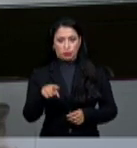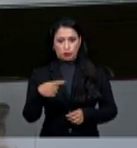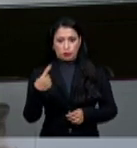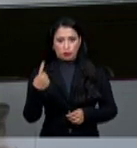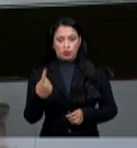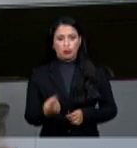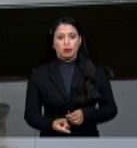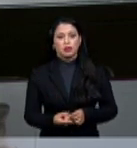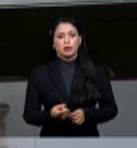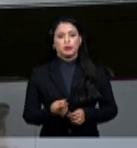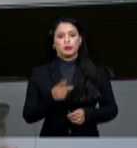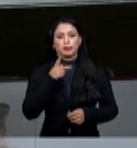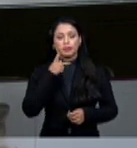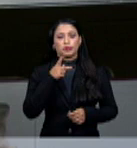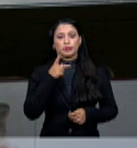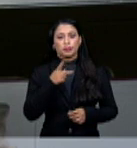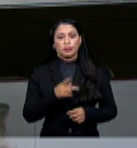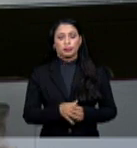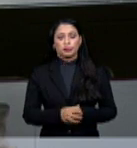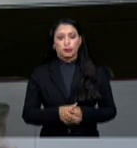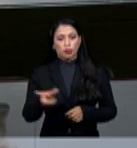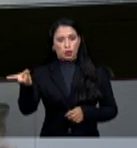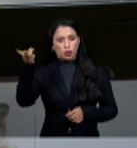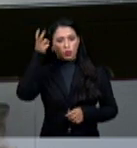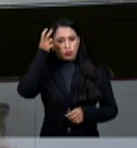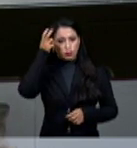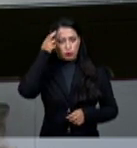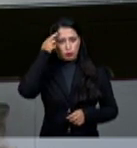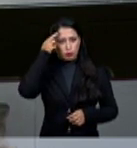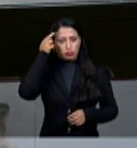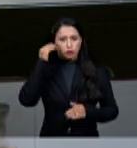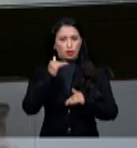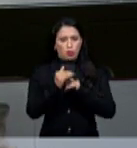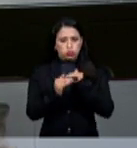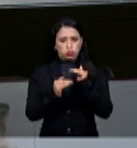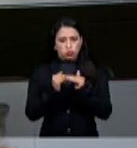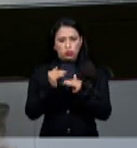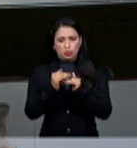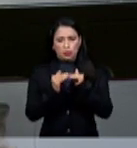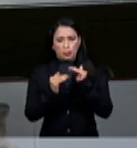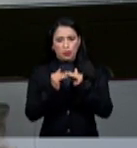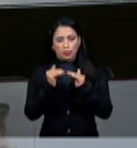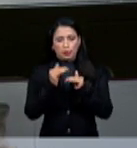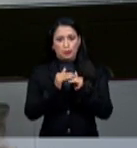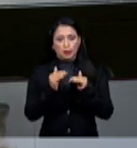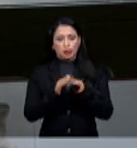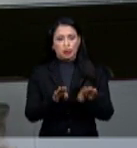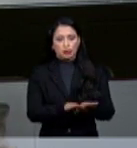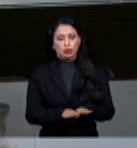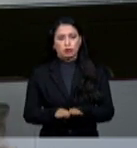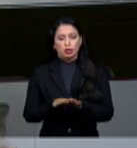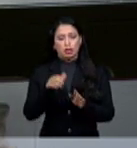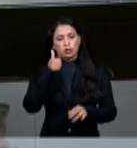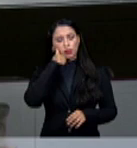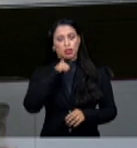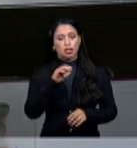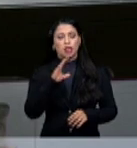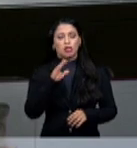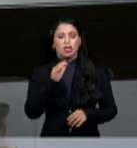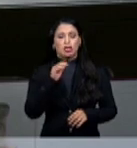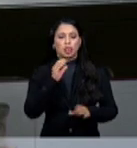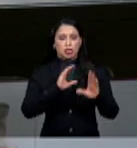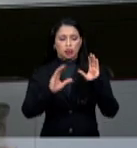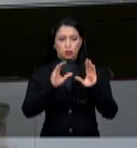sequência, vamos falar sobre a construção cultural da igualdade com a cantora Zélia Duncan. E